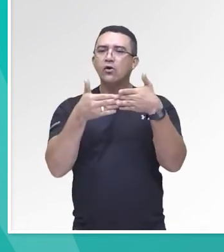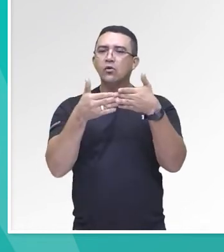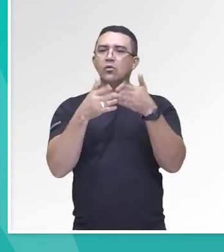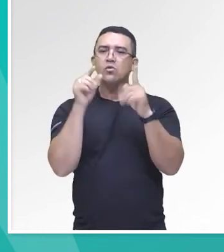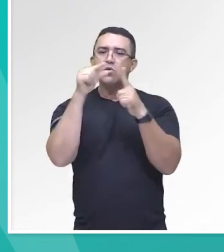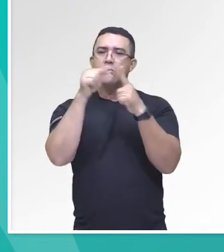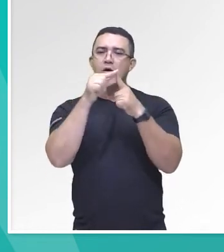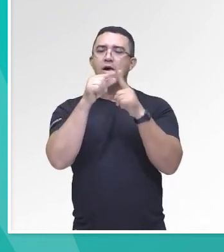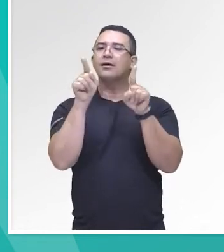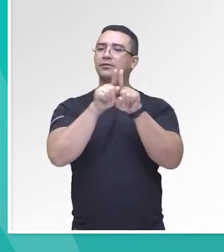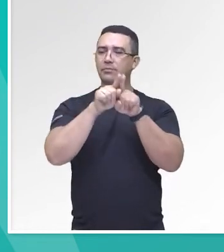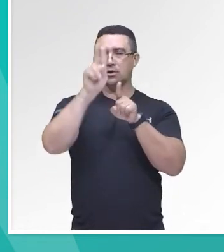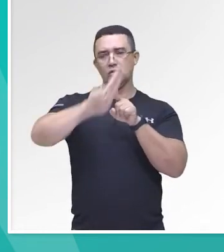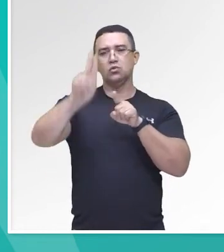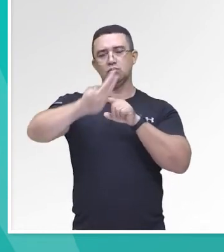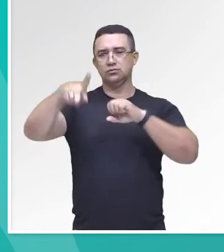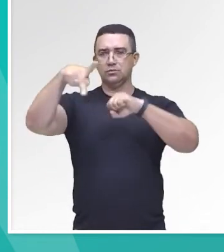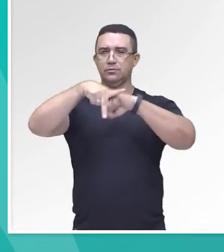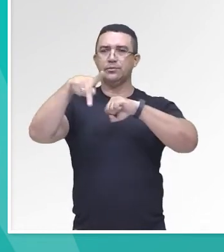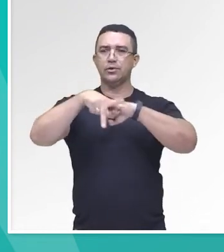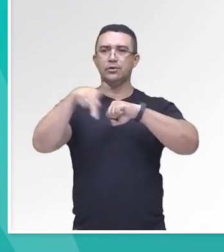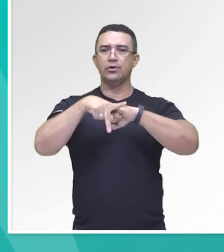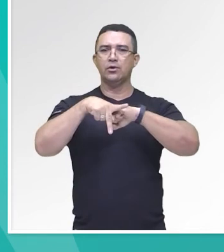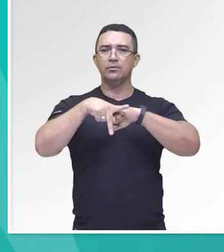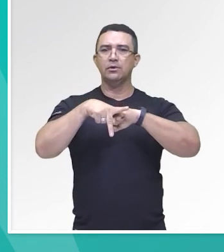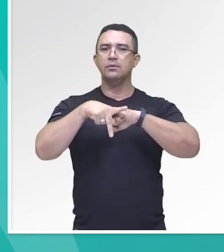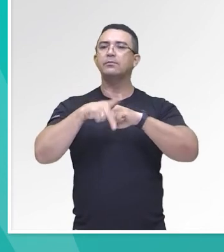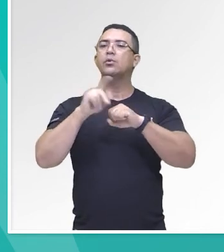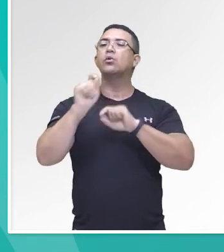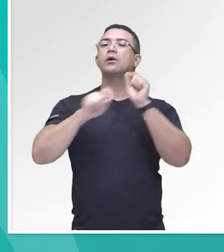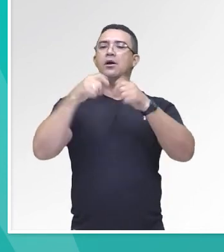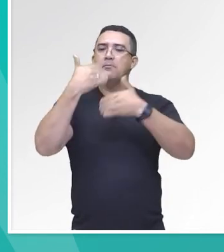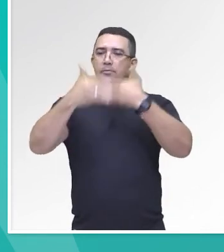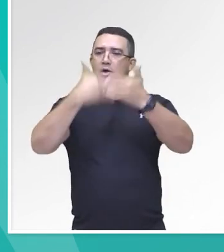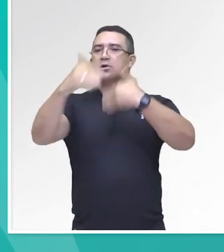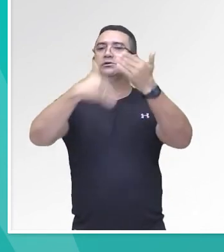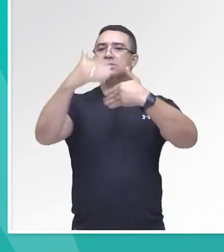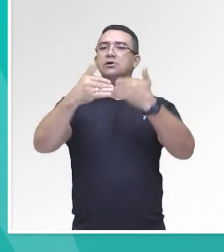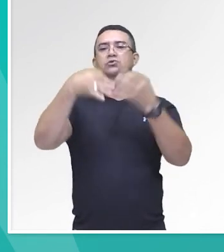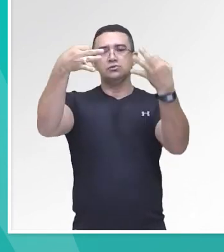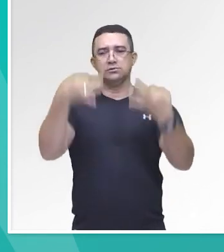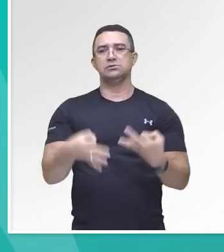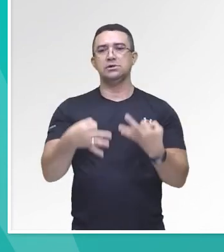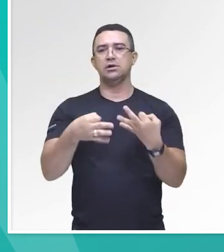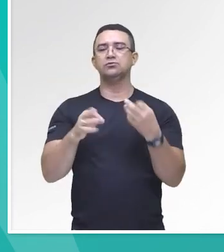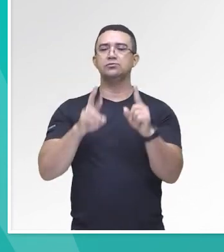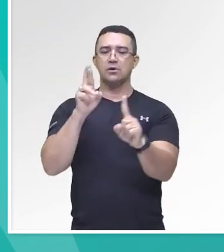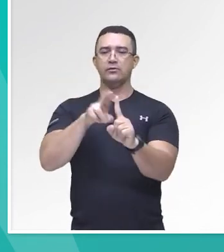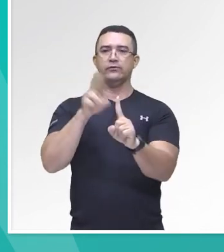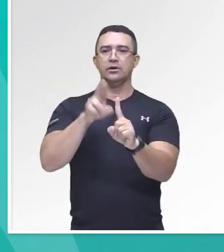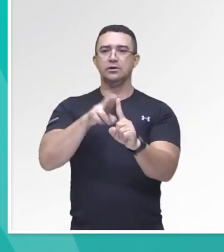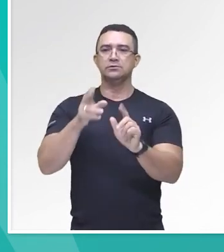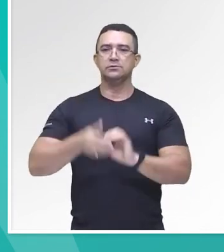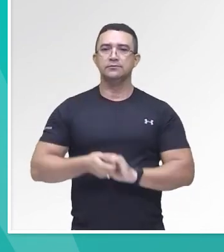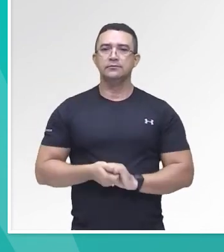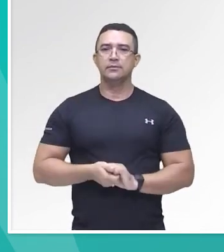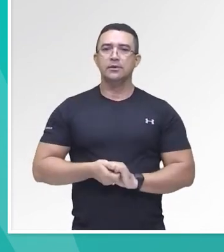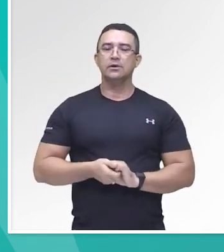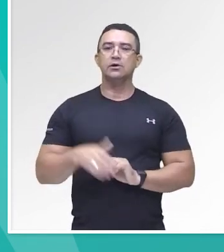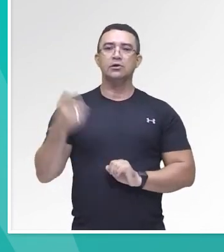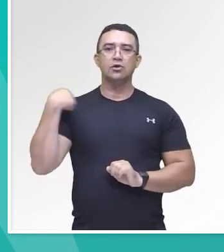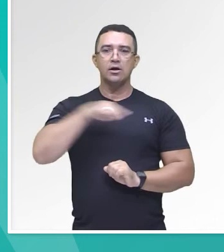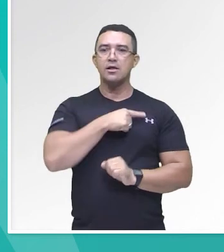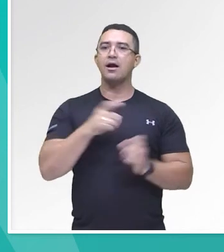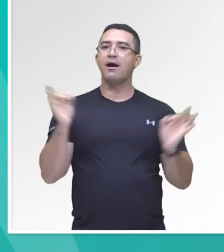utilizo pronomes para esse processo adequado de referenciação. E aqui a gente acabou de